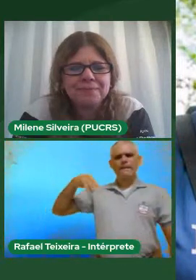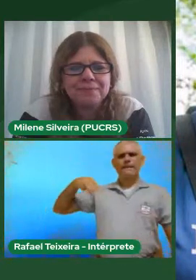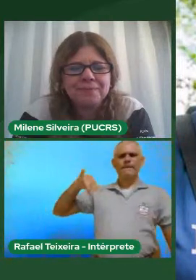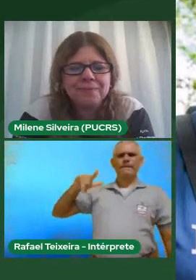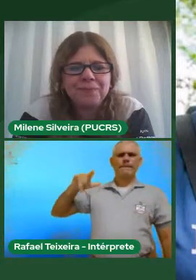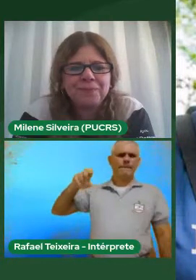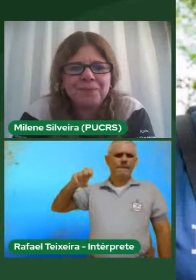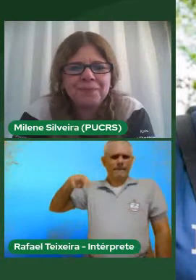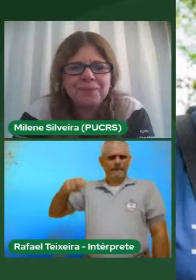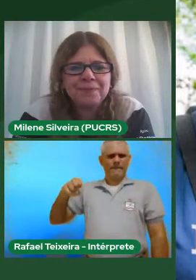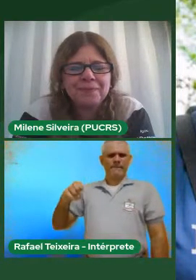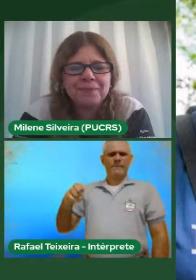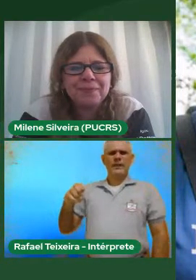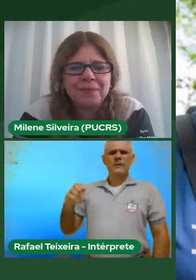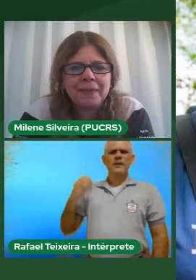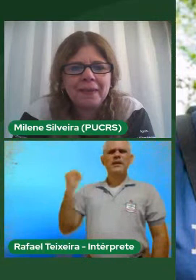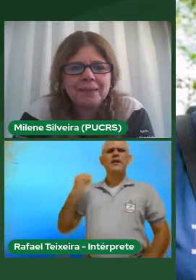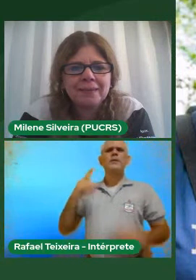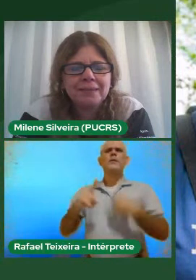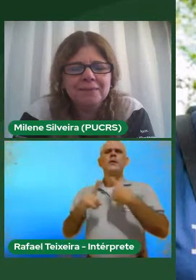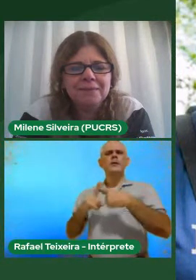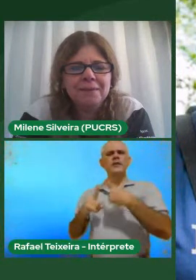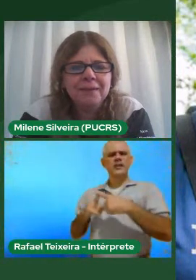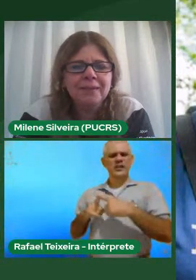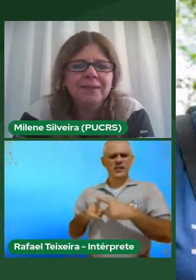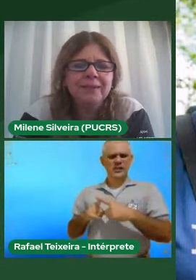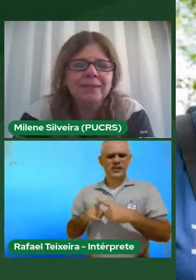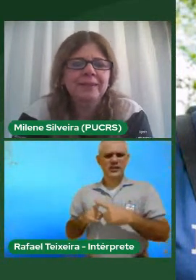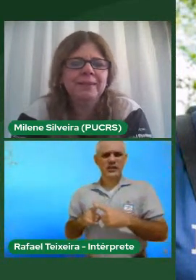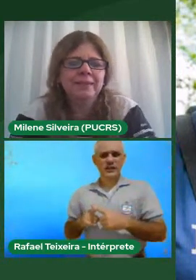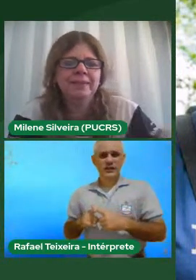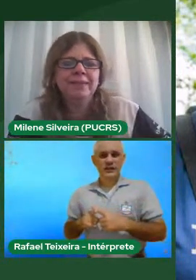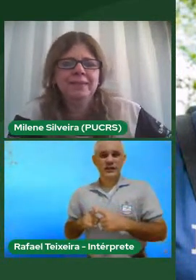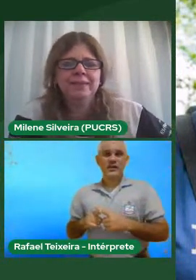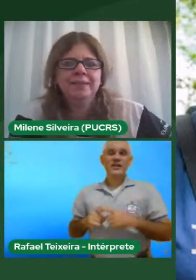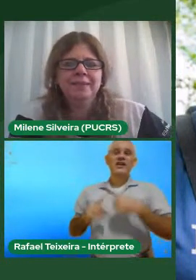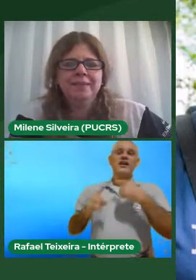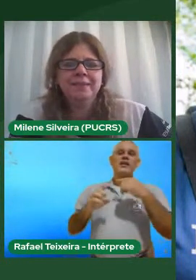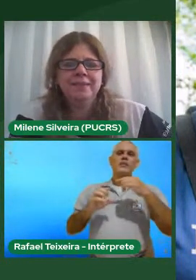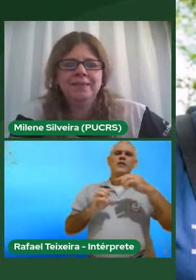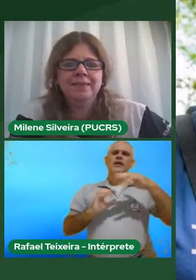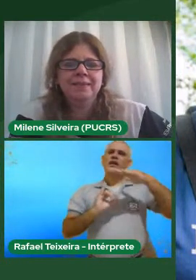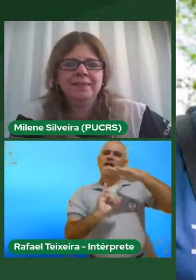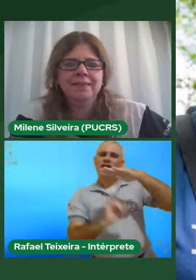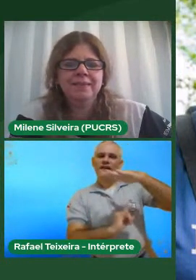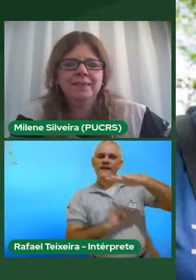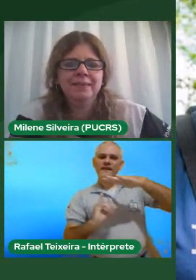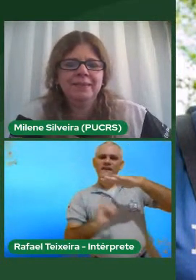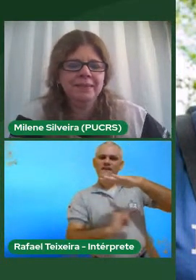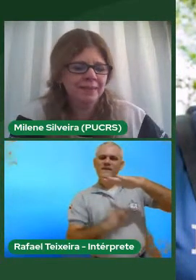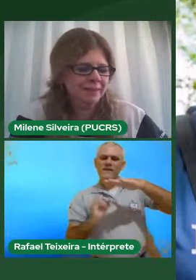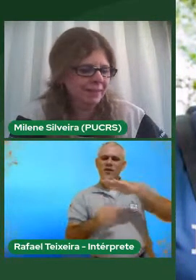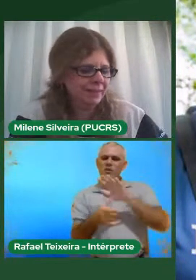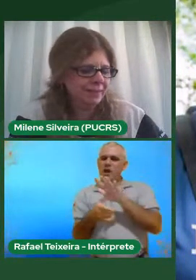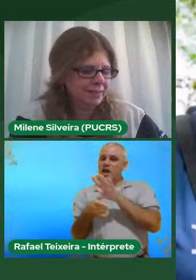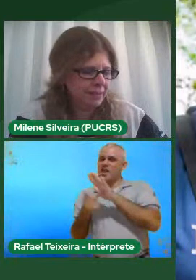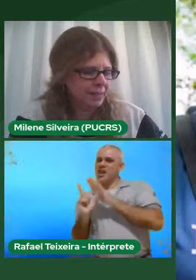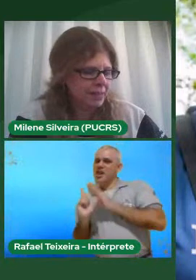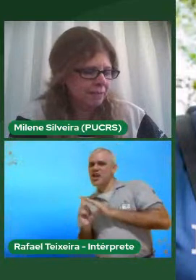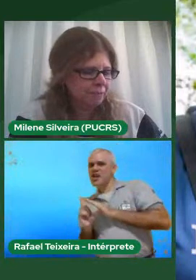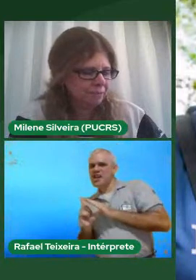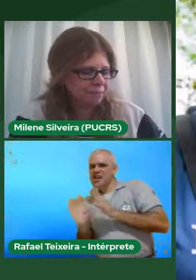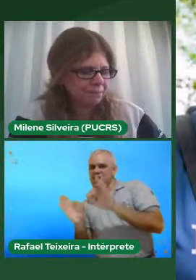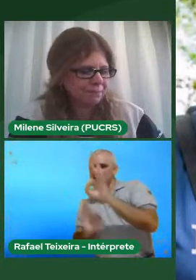embora ela os tenha desempenhado com excelência, mas sim a atuação informal nos bastidores e nos holofotes para fortalecer a